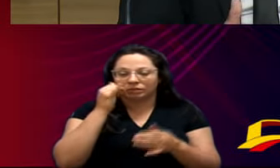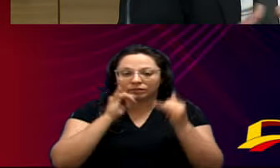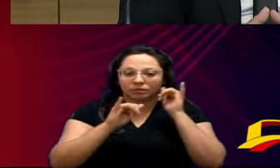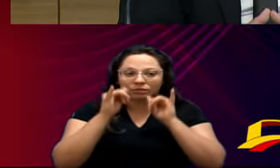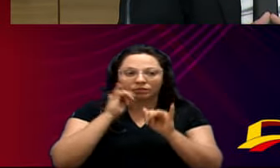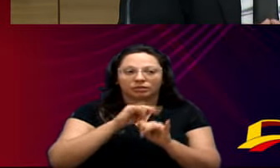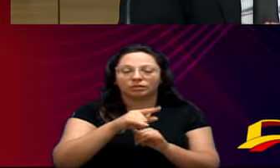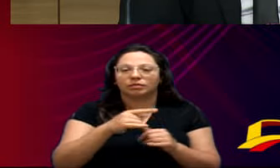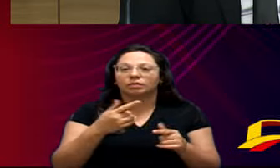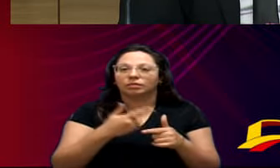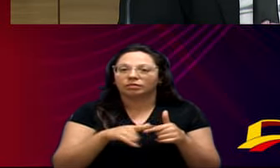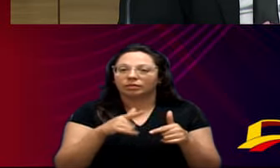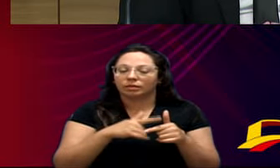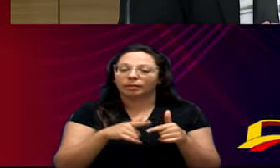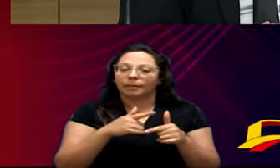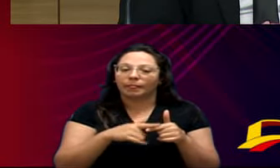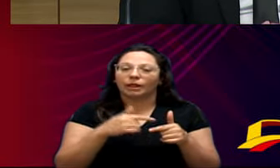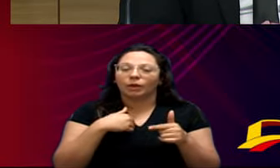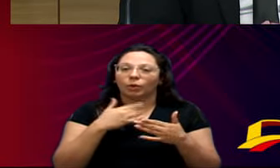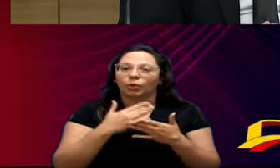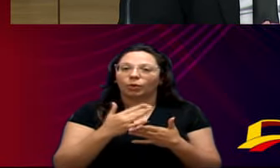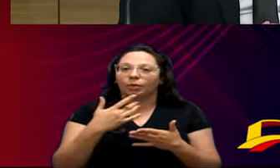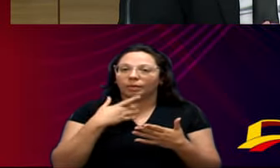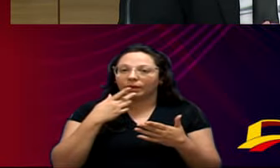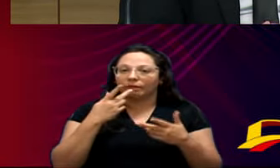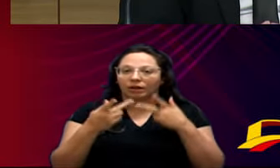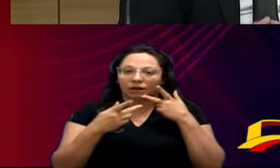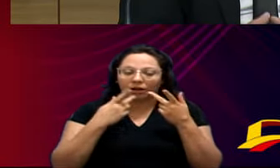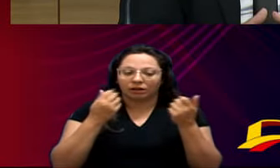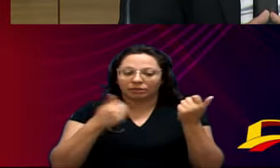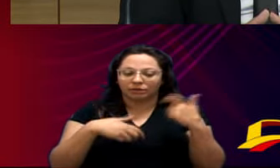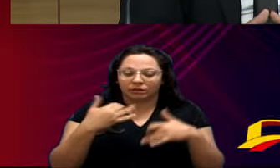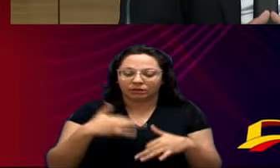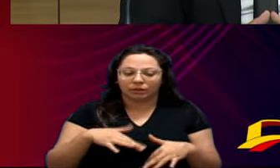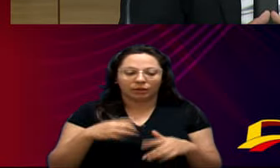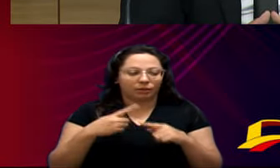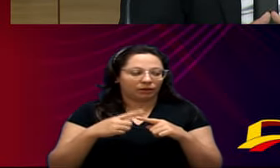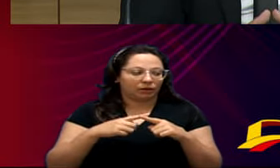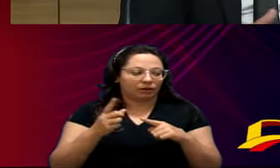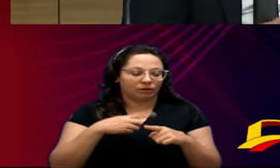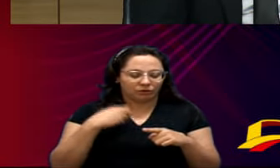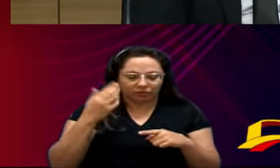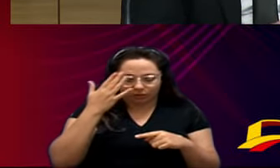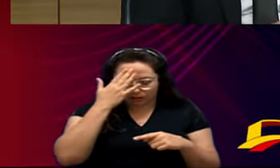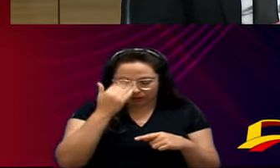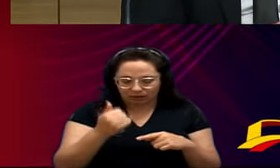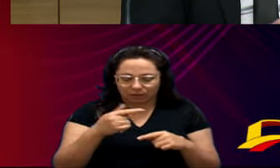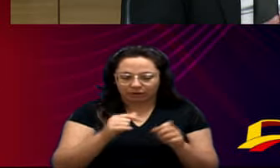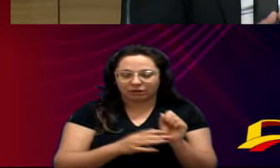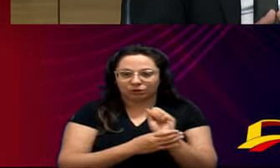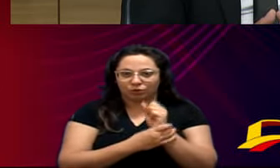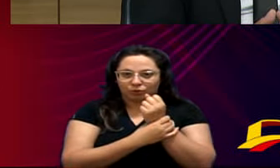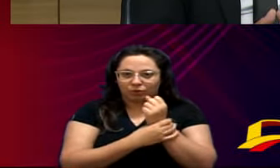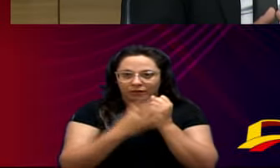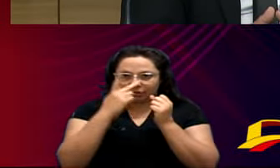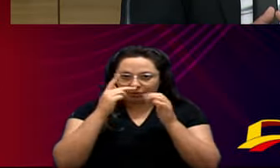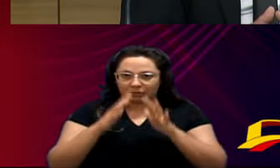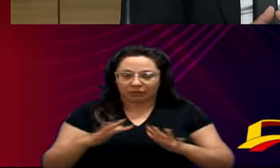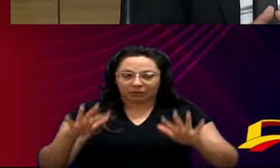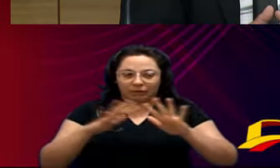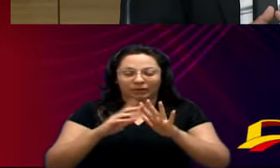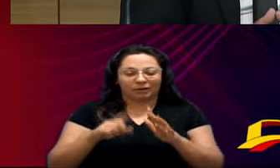comecei as minhas falas aqui com as escusas de que a gente sabe que a segurança pública é muito questionável hoje mas nós temos um